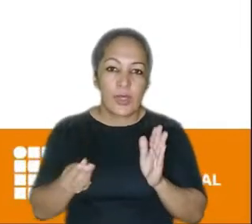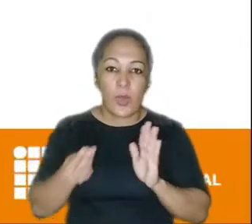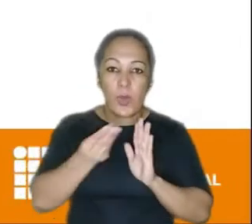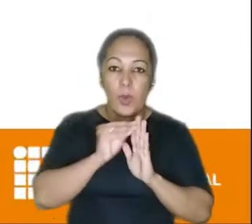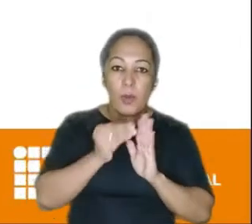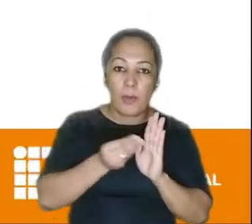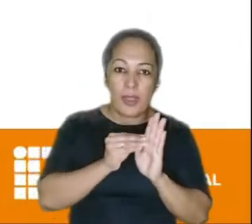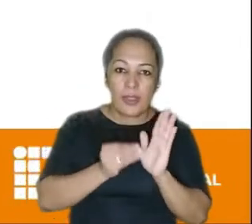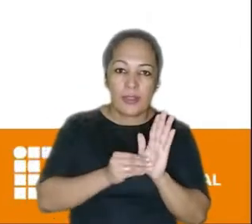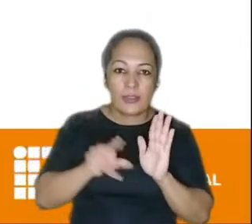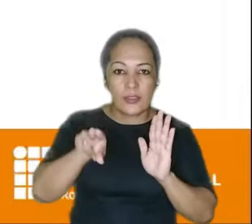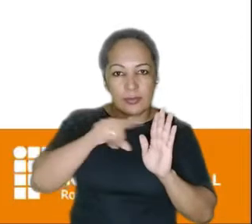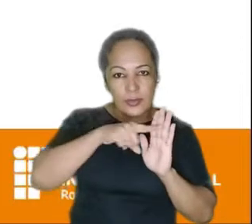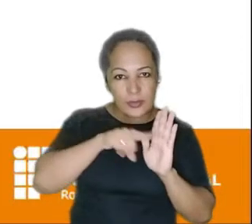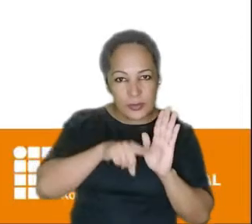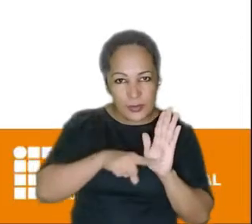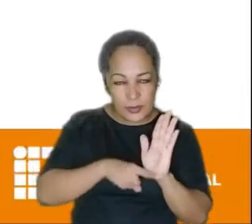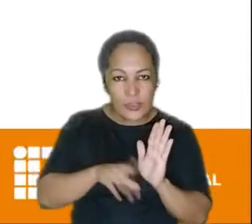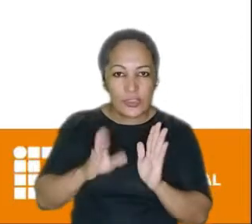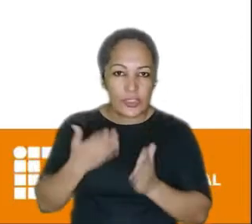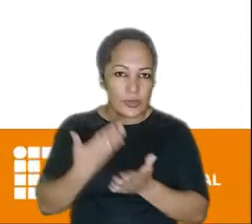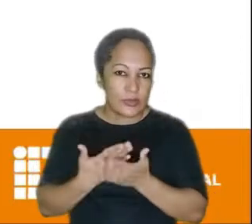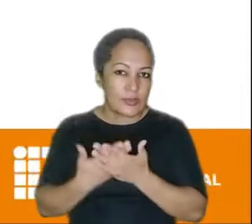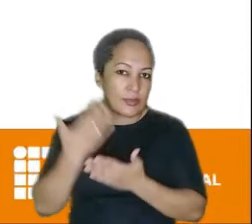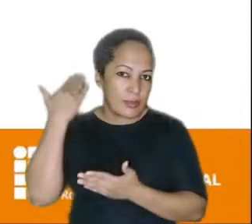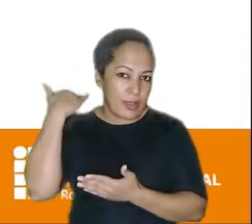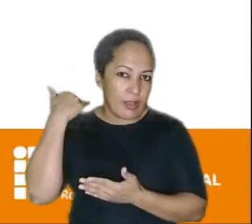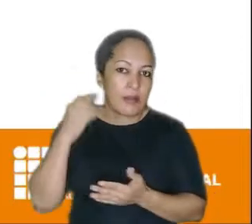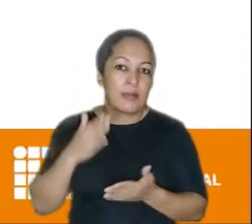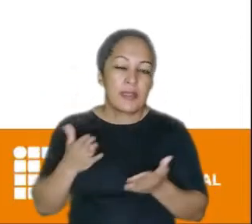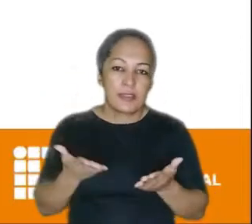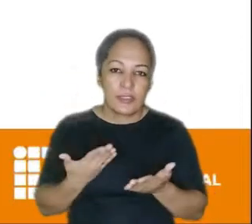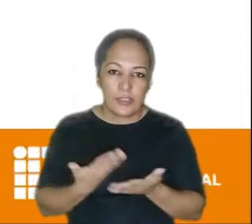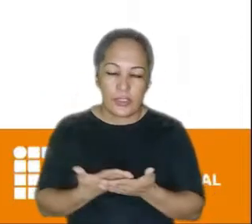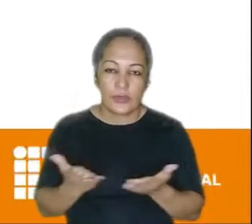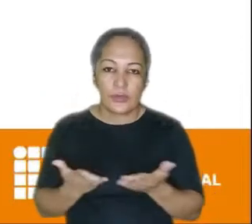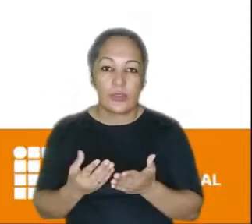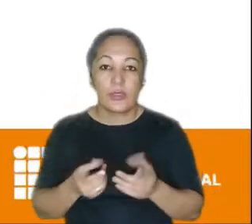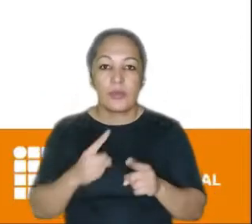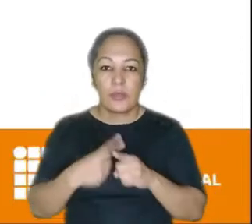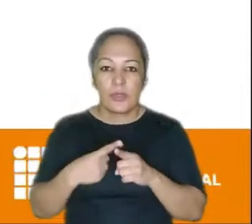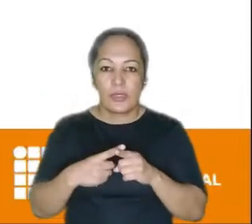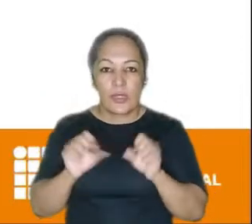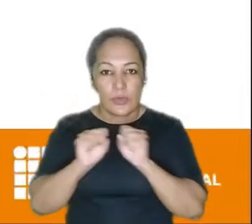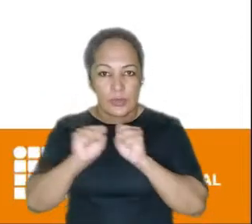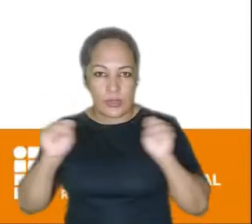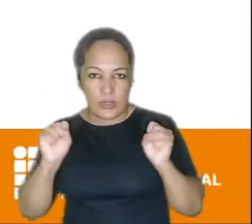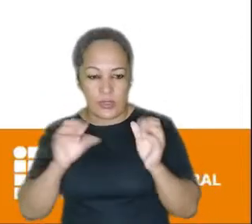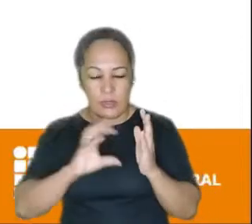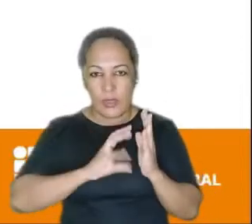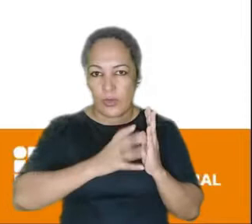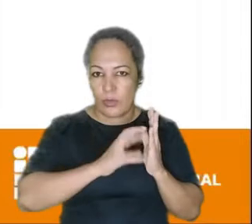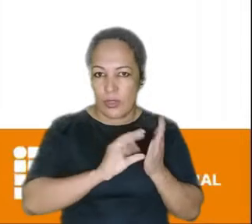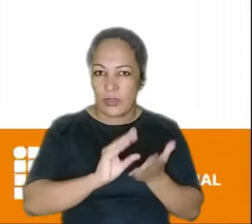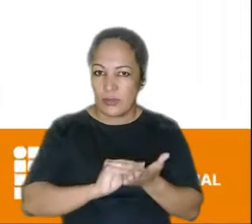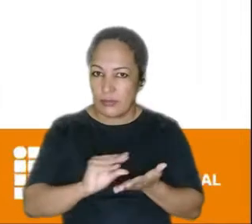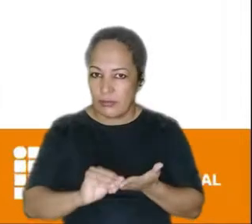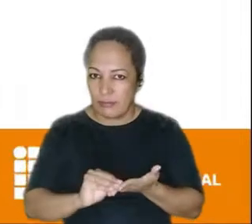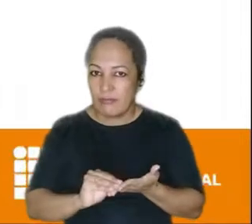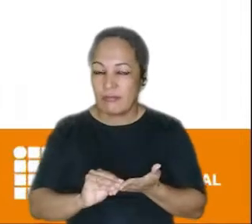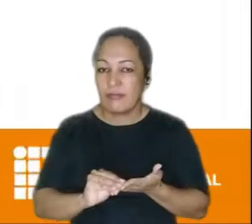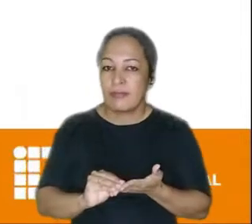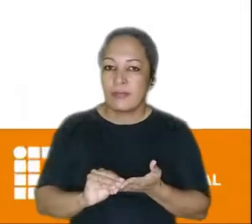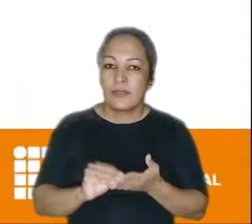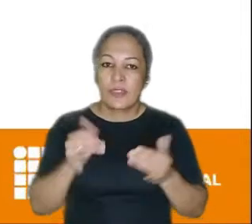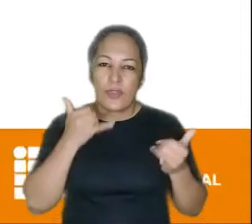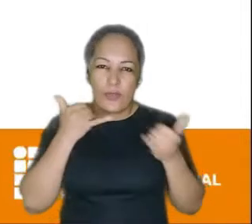estudamos na última videoaula. Nós vimos que o sistema de banco de dados, o sistema de uma arquitetura de um sistema de informação, ele tem duas camadas,